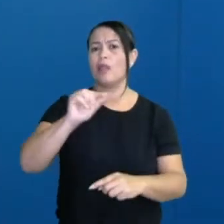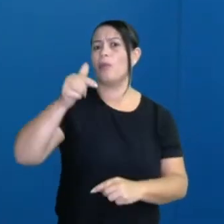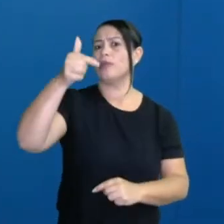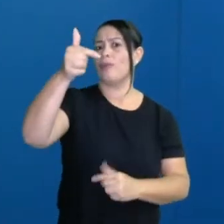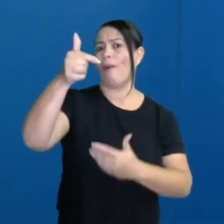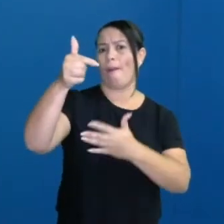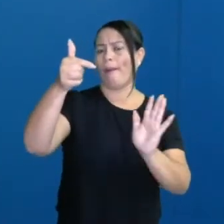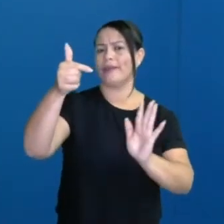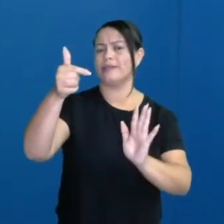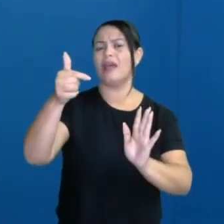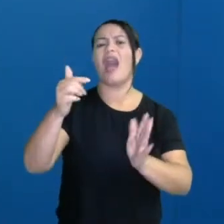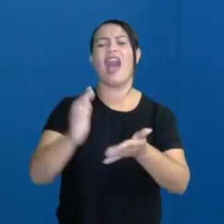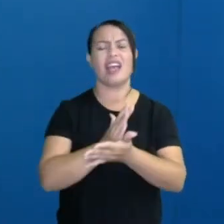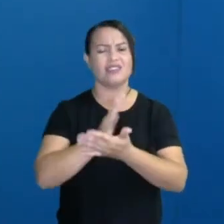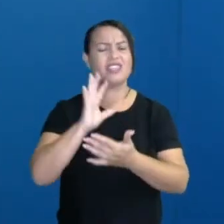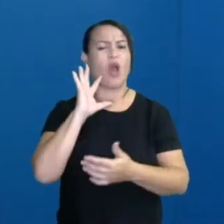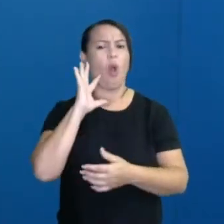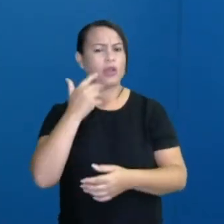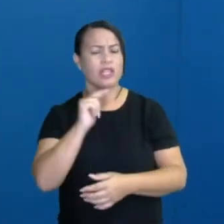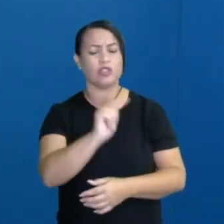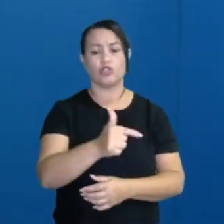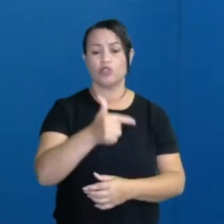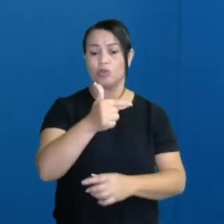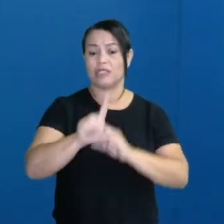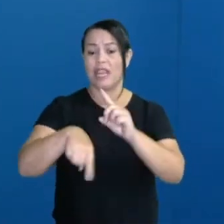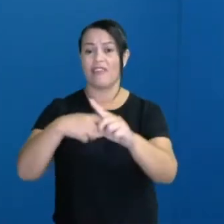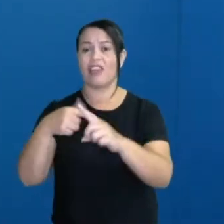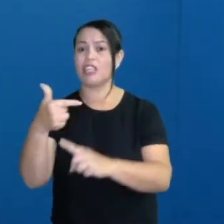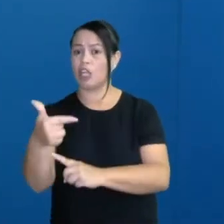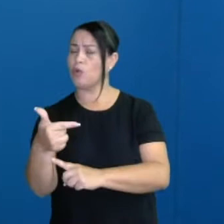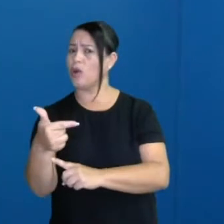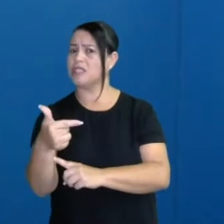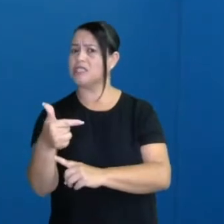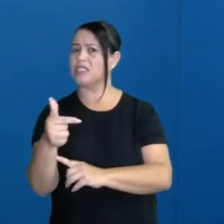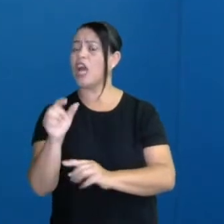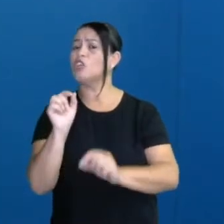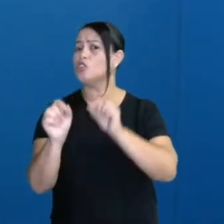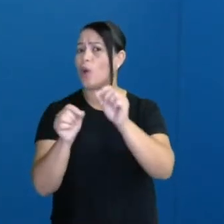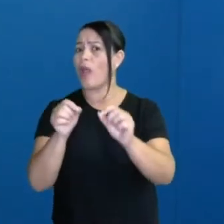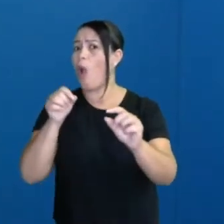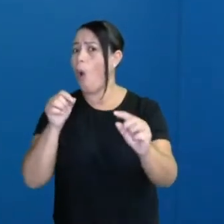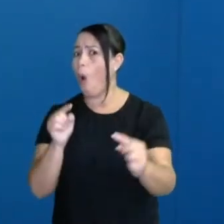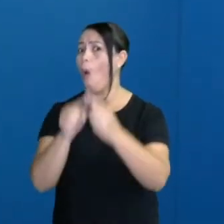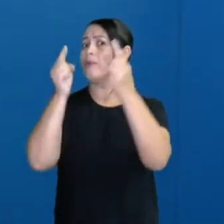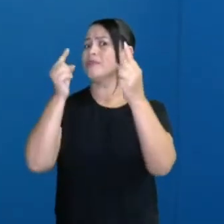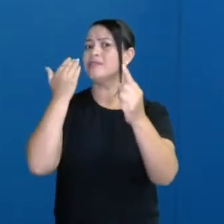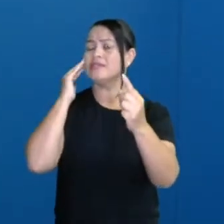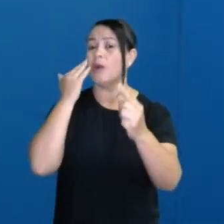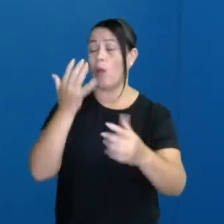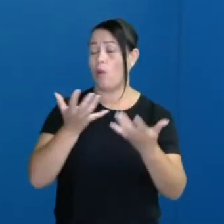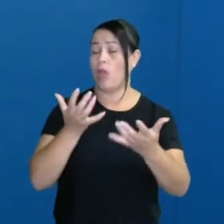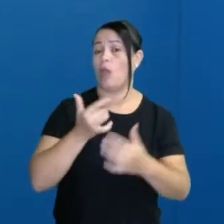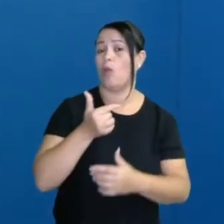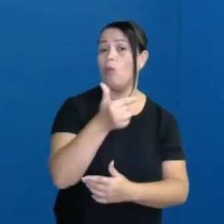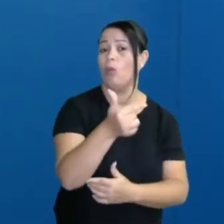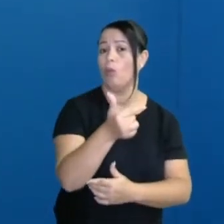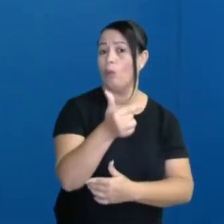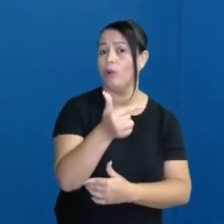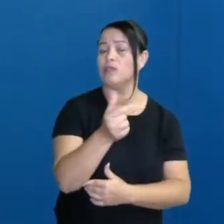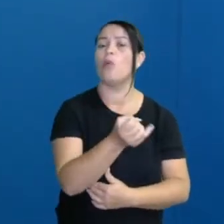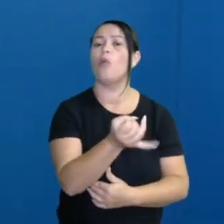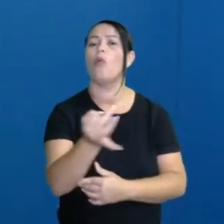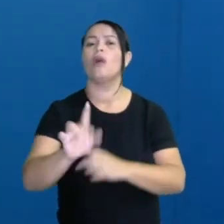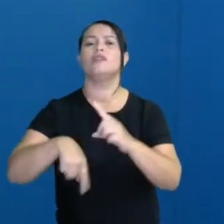tá? Acontece isso com 2 elevado a 2, é só uma coincidência, tá certo? Mas aqui eu vou querer o meu 2,